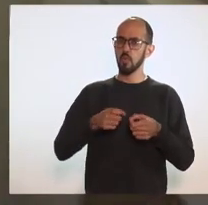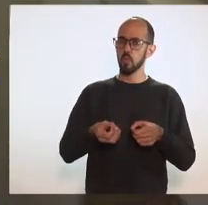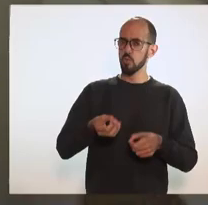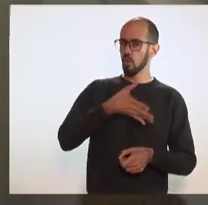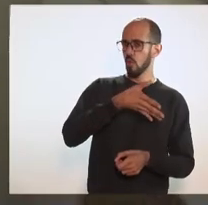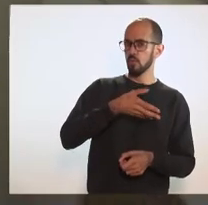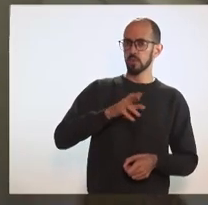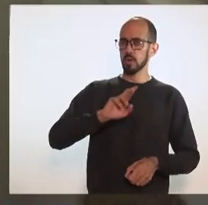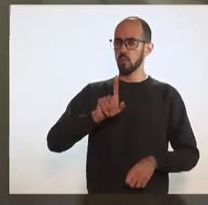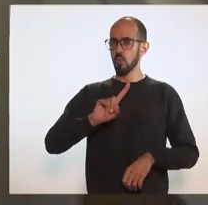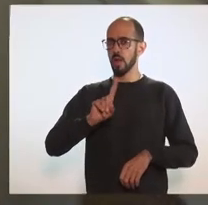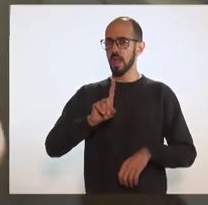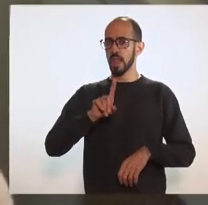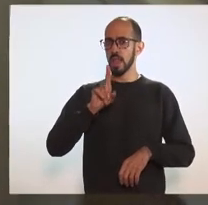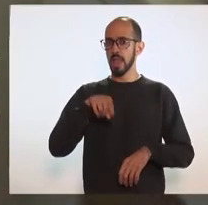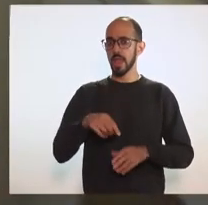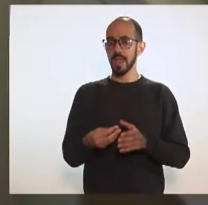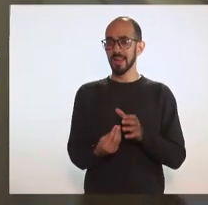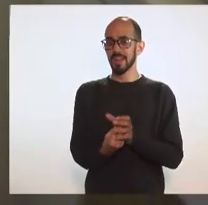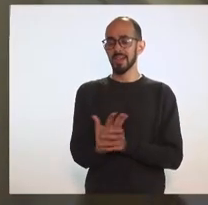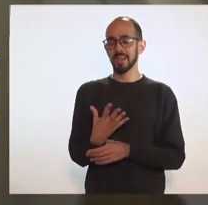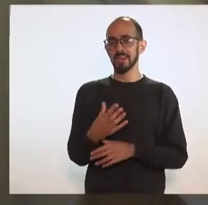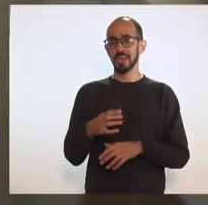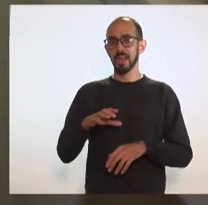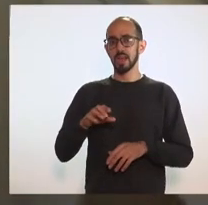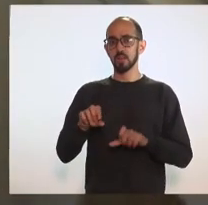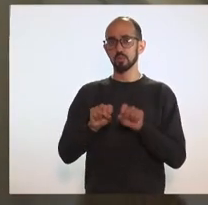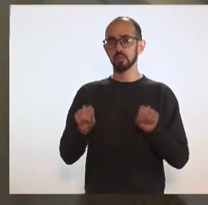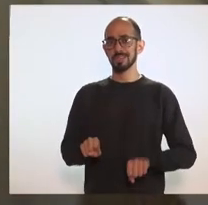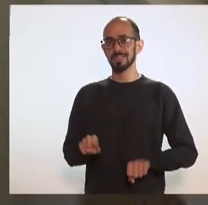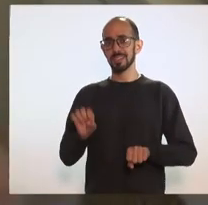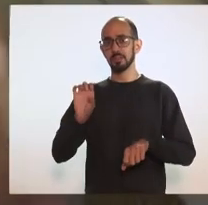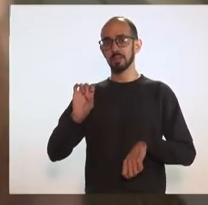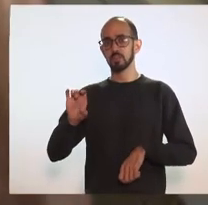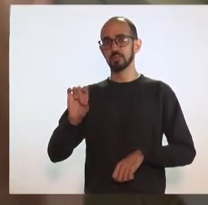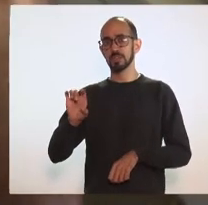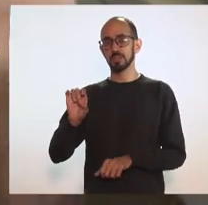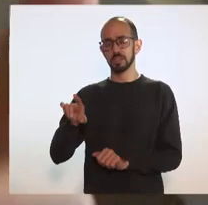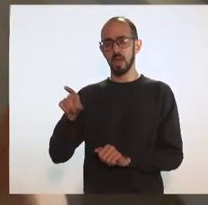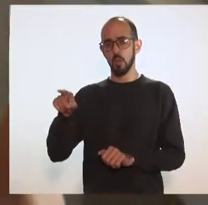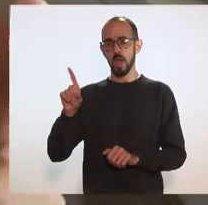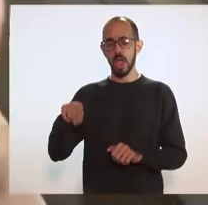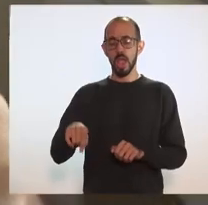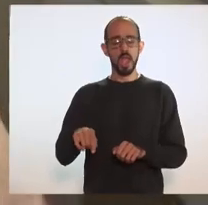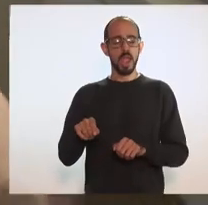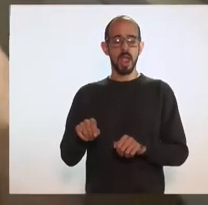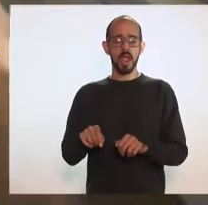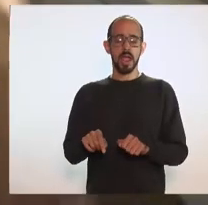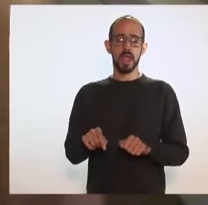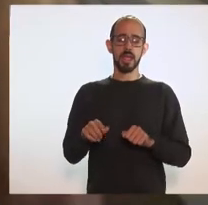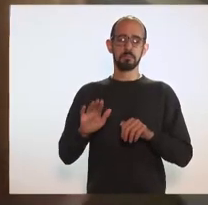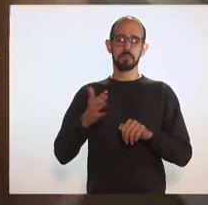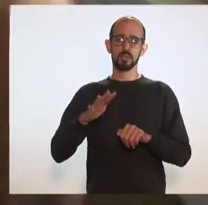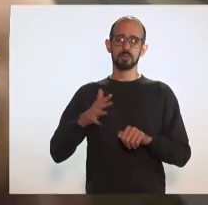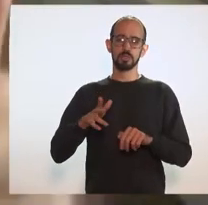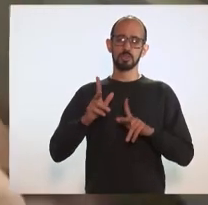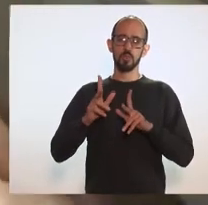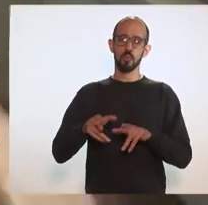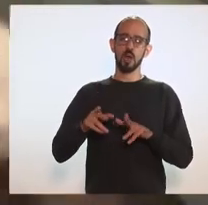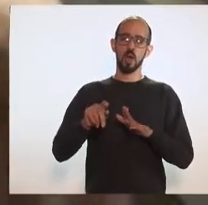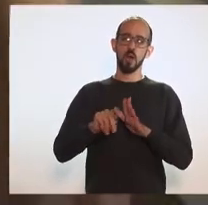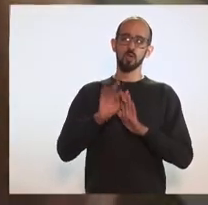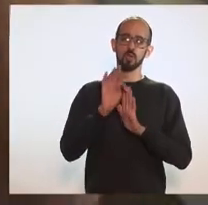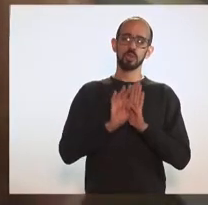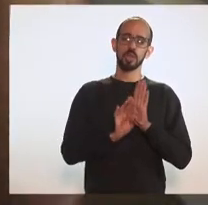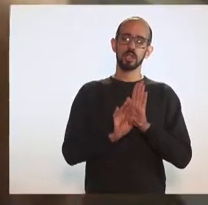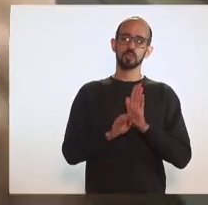e nós estamos criando o regime diferenciado esta redação E aí batom que nós